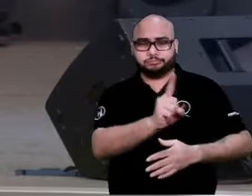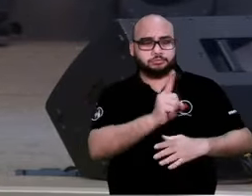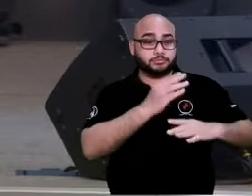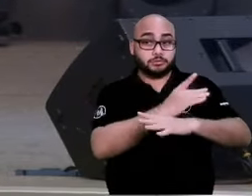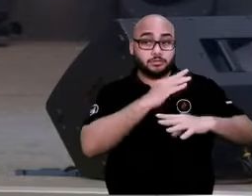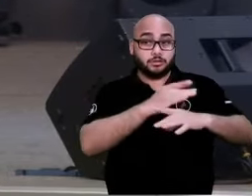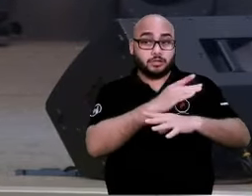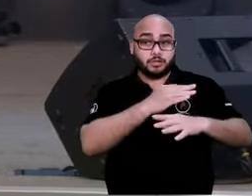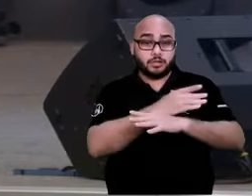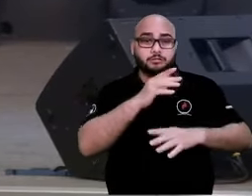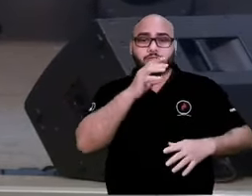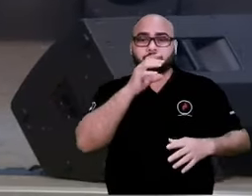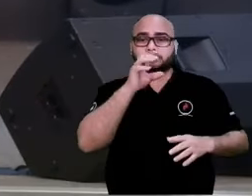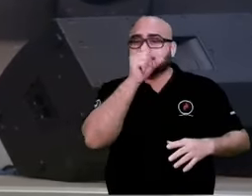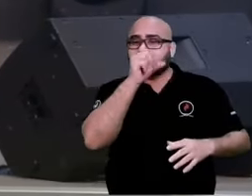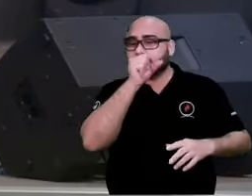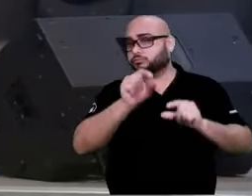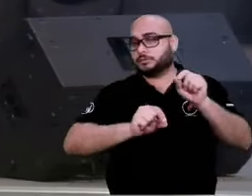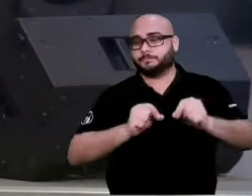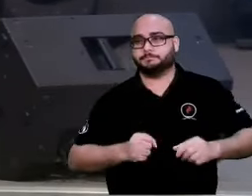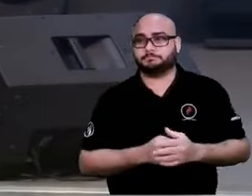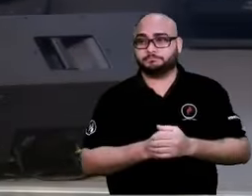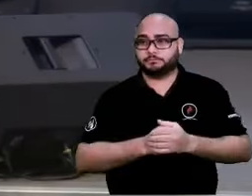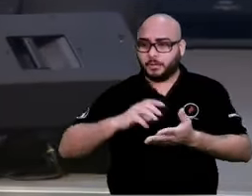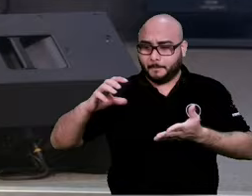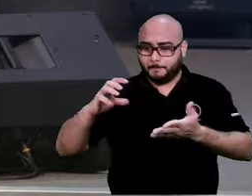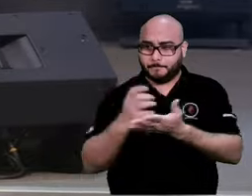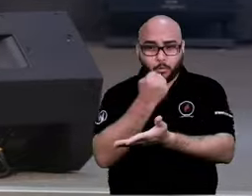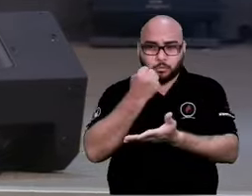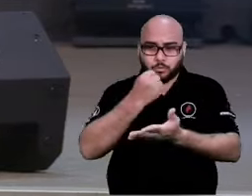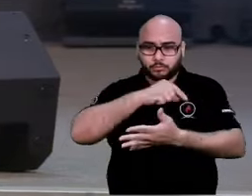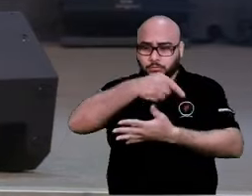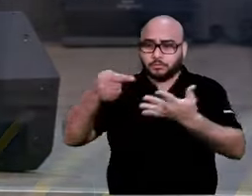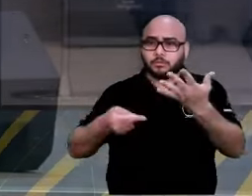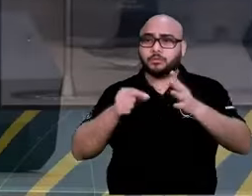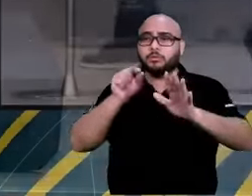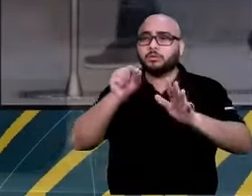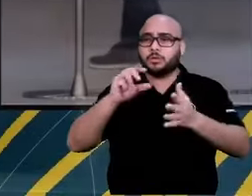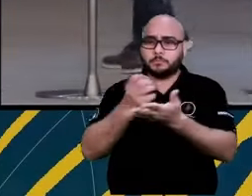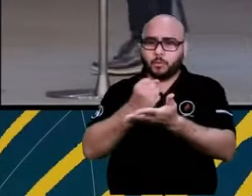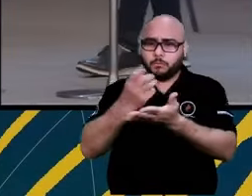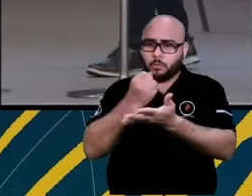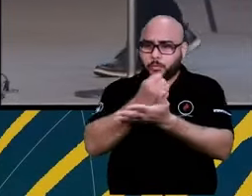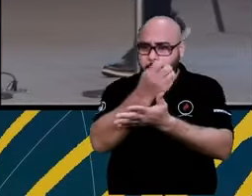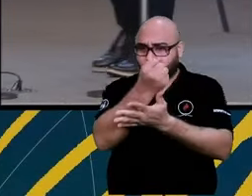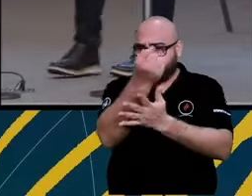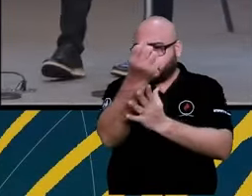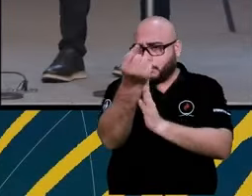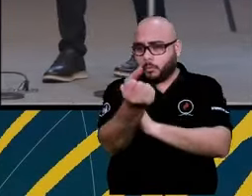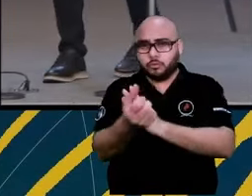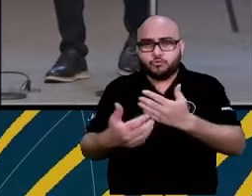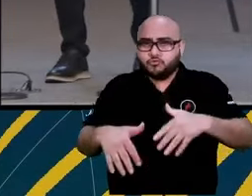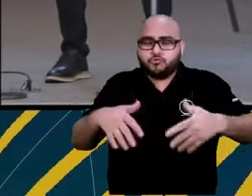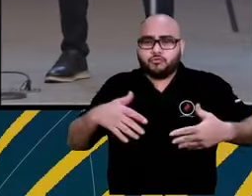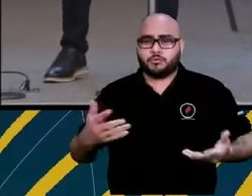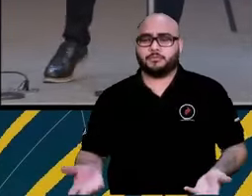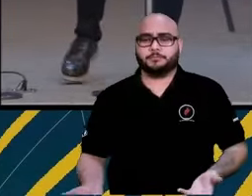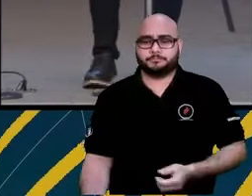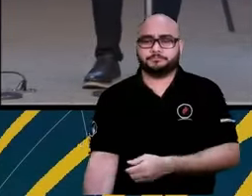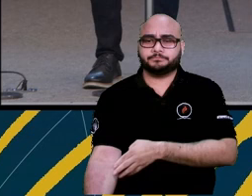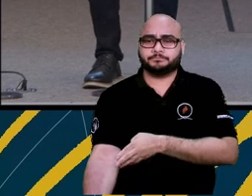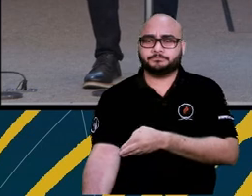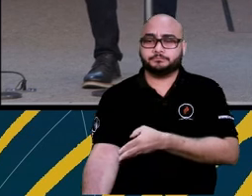uma, pastor Lucas. Está tomando duas. Está tomando três, quatro, cinco. Tomou as 15 cidades.